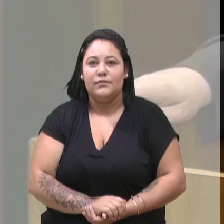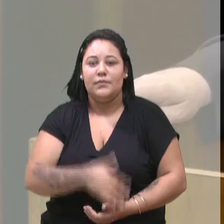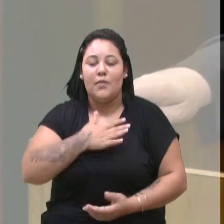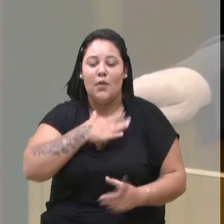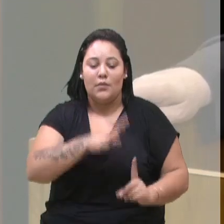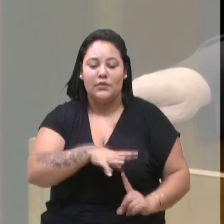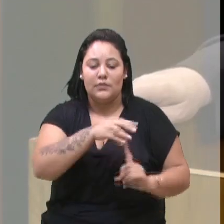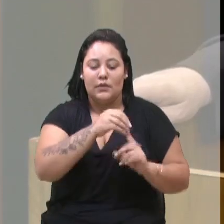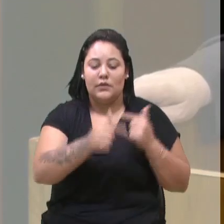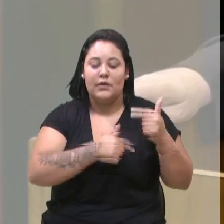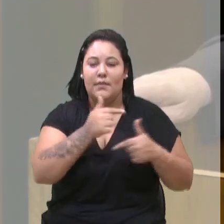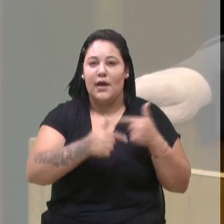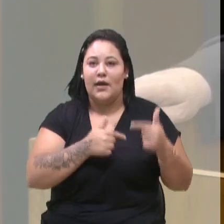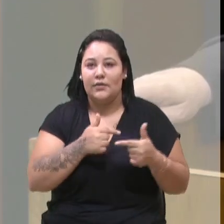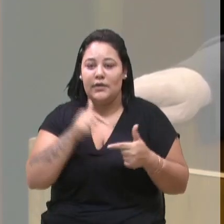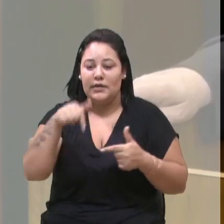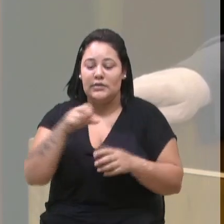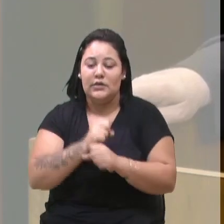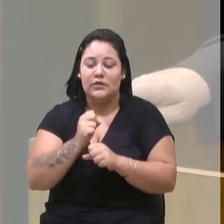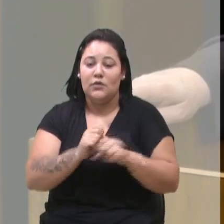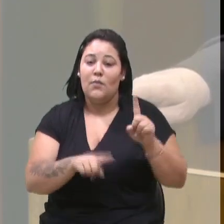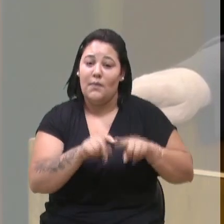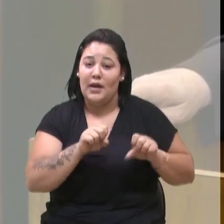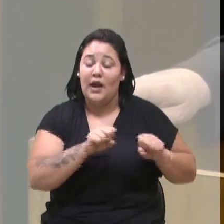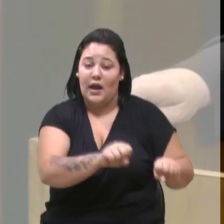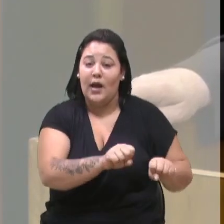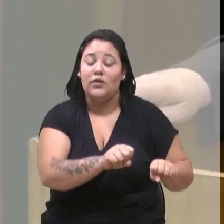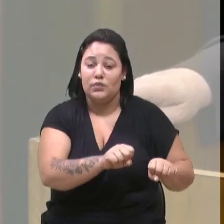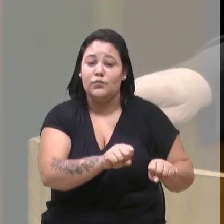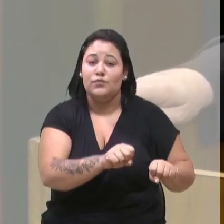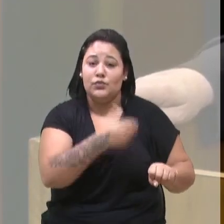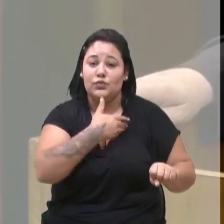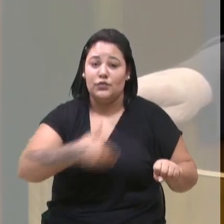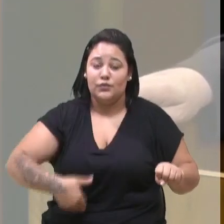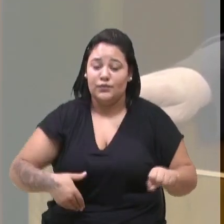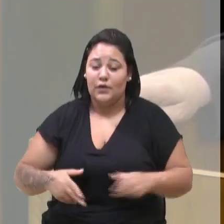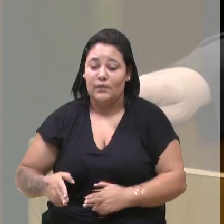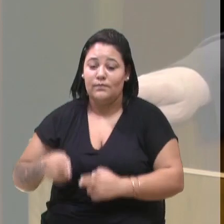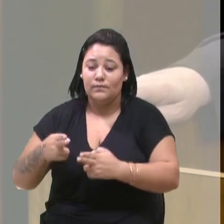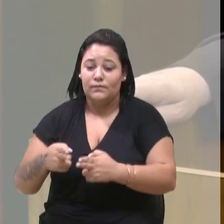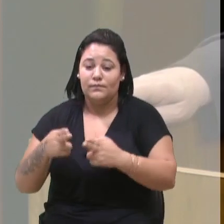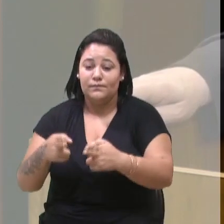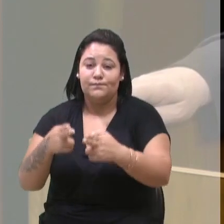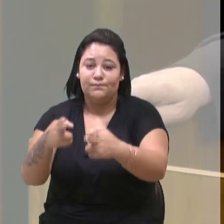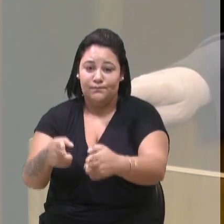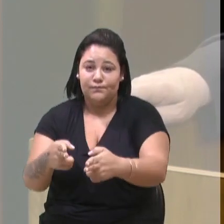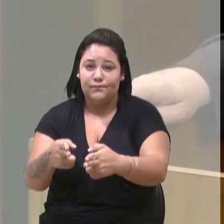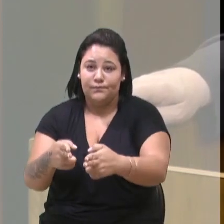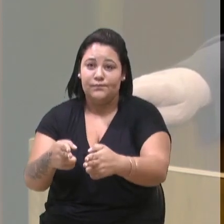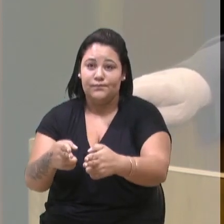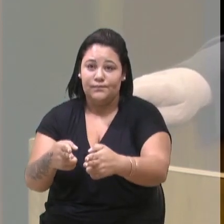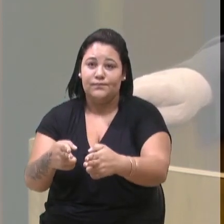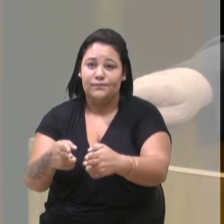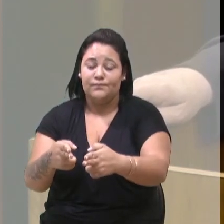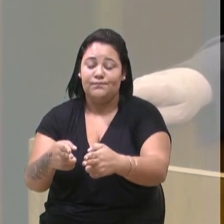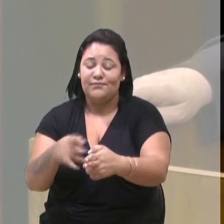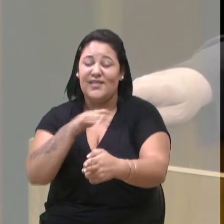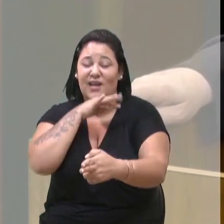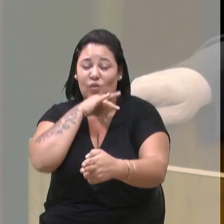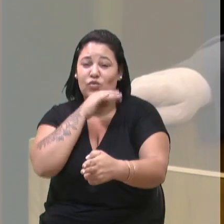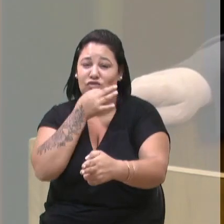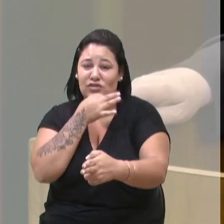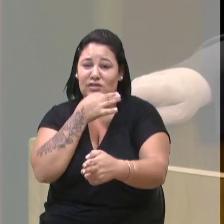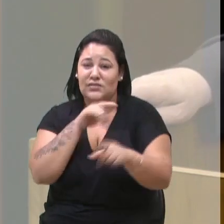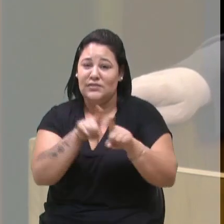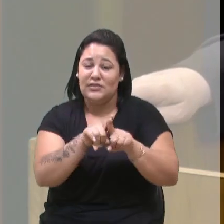concluir, presidente. Mercado público, a estação rodoviária de Caxias do Sul, que está ruim, muito ruim,